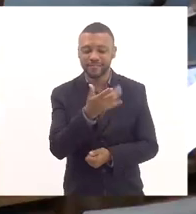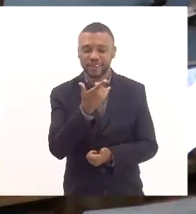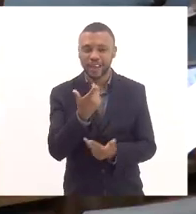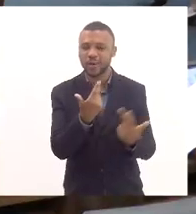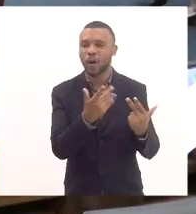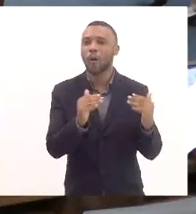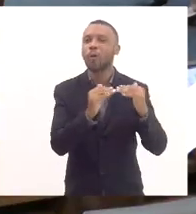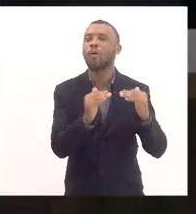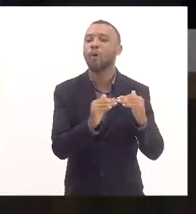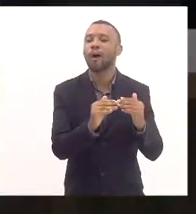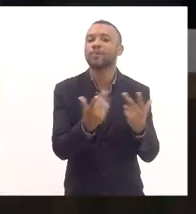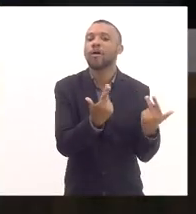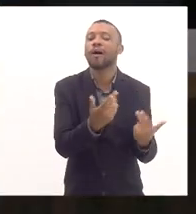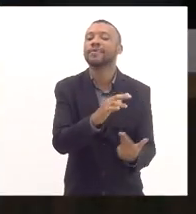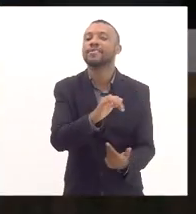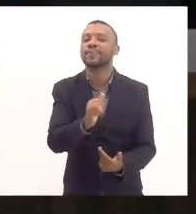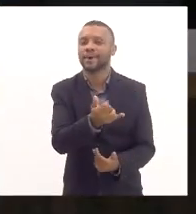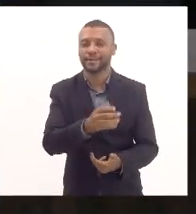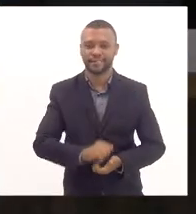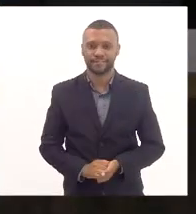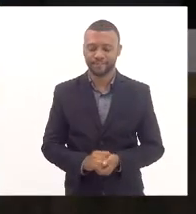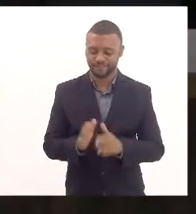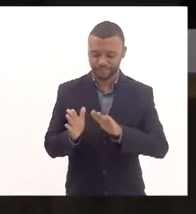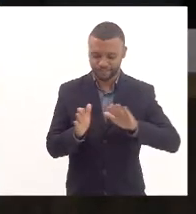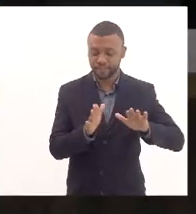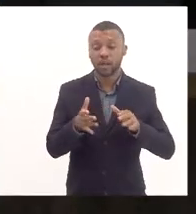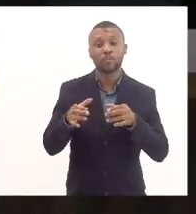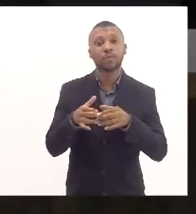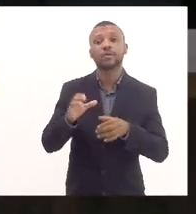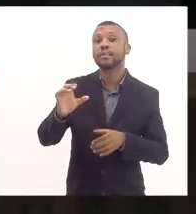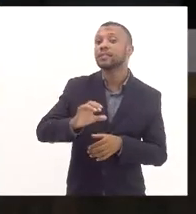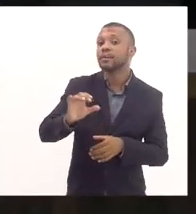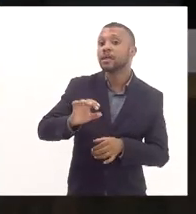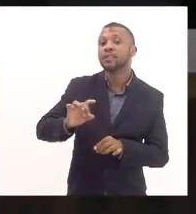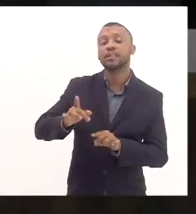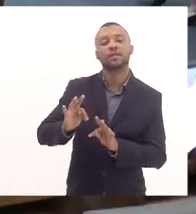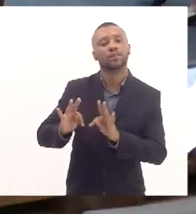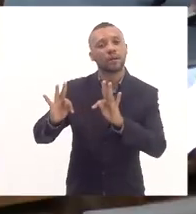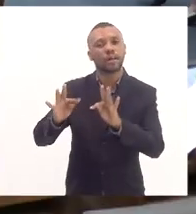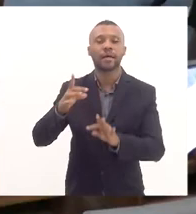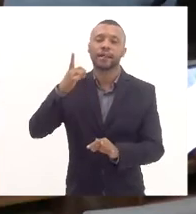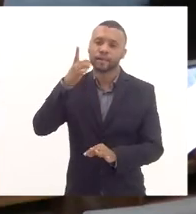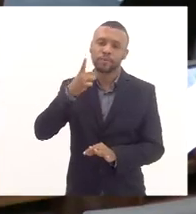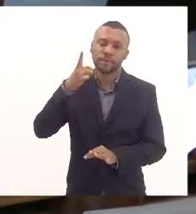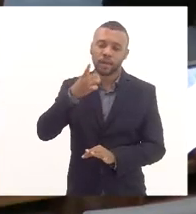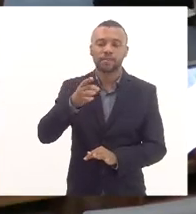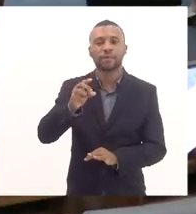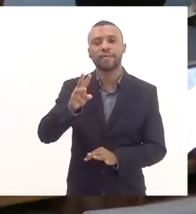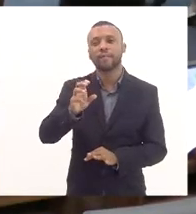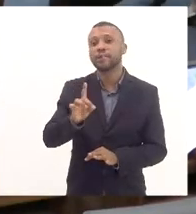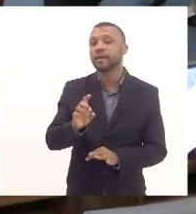e e pela comissão de Ciência Tecnologia Deputado Walter Carneiro